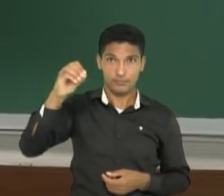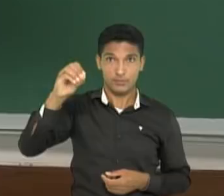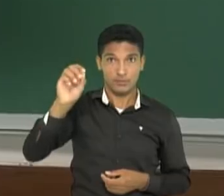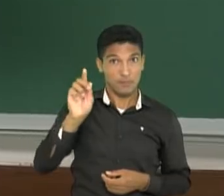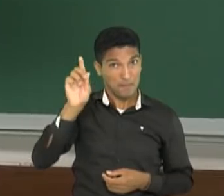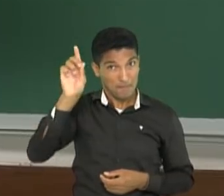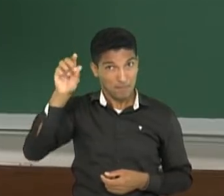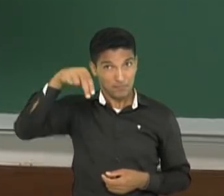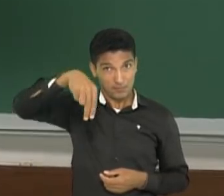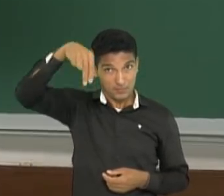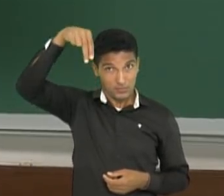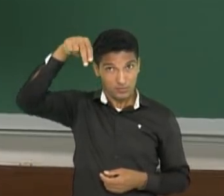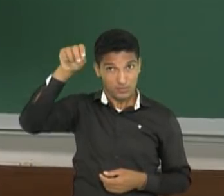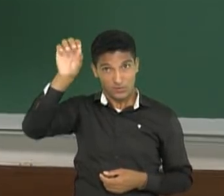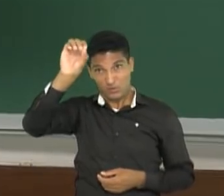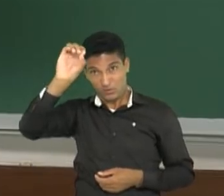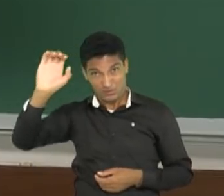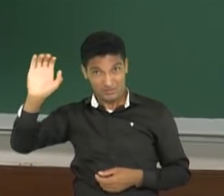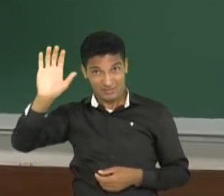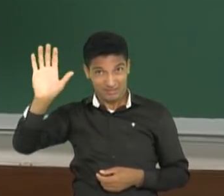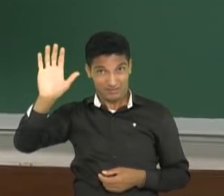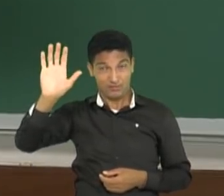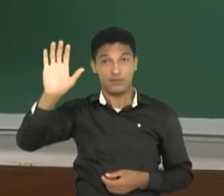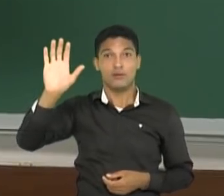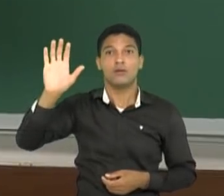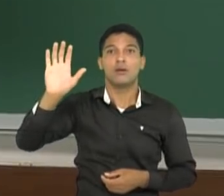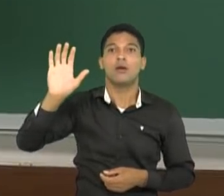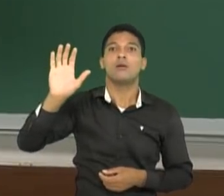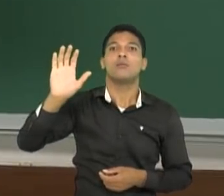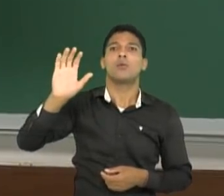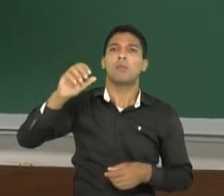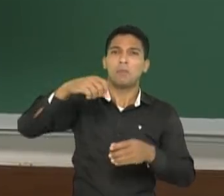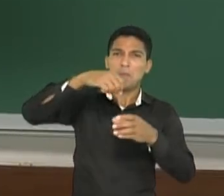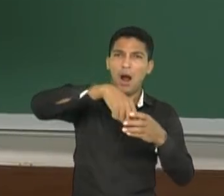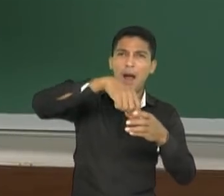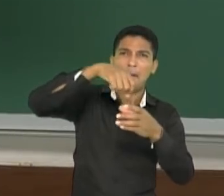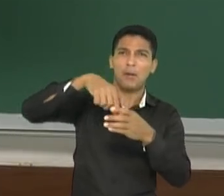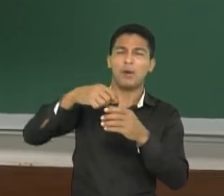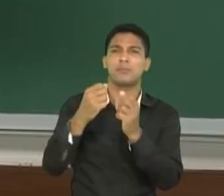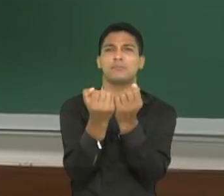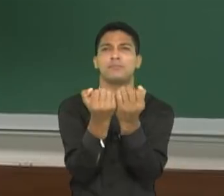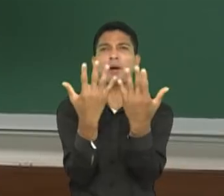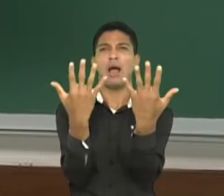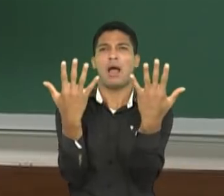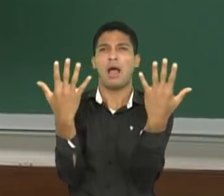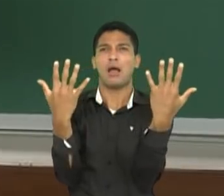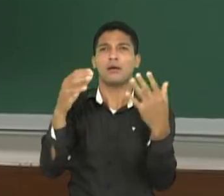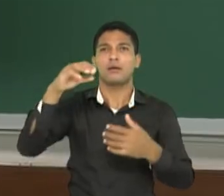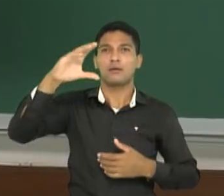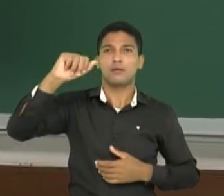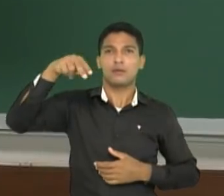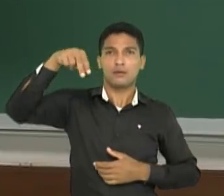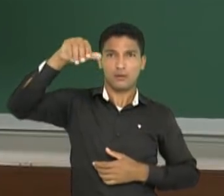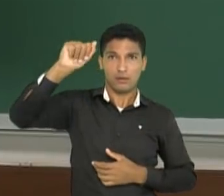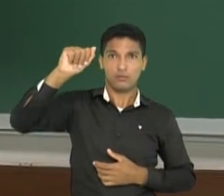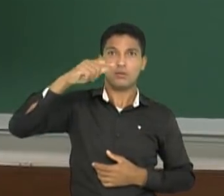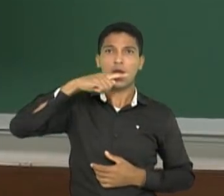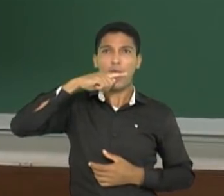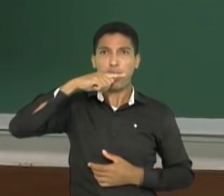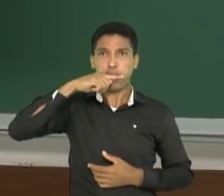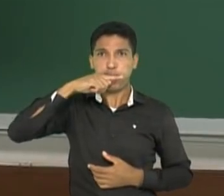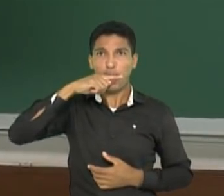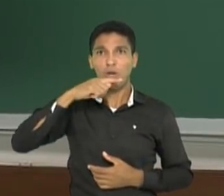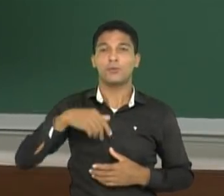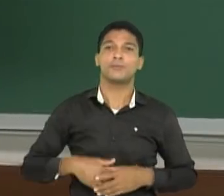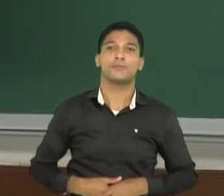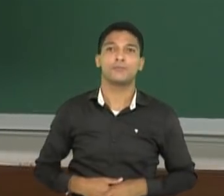cana naquelas áreas ali do litoral da zona da mata. E aí isso continua até hoje fazendo parte da economia da região. O